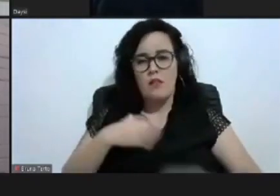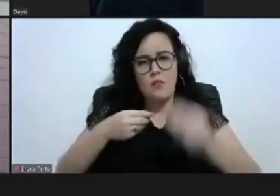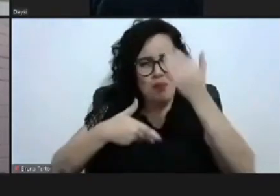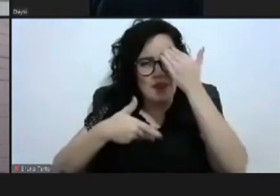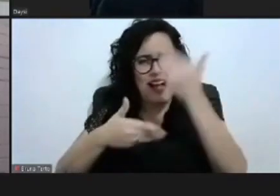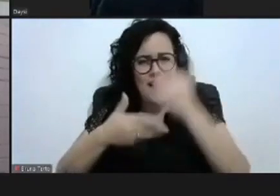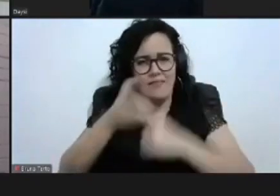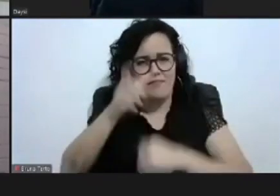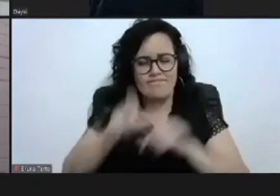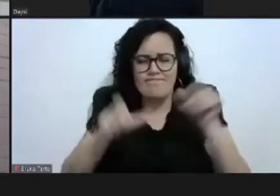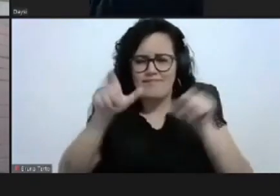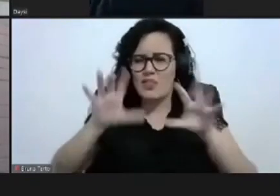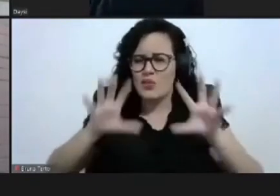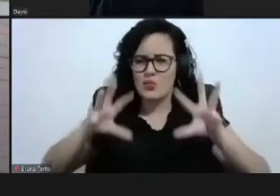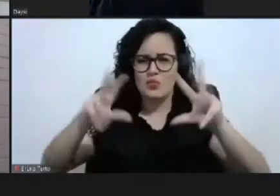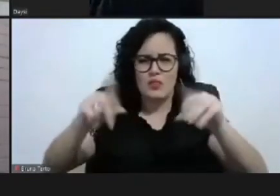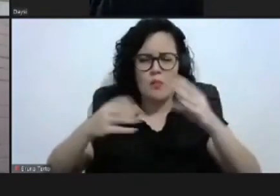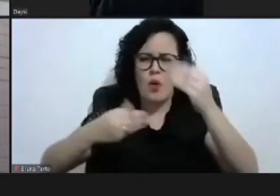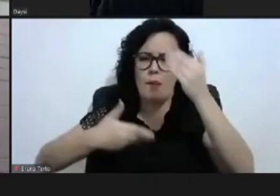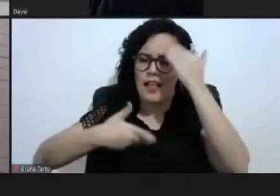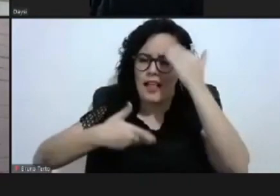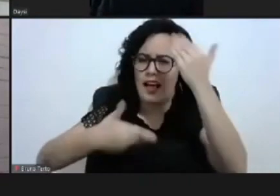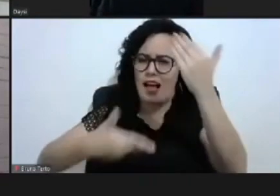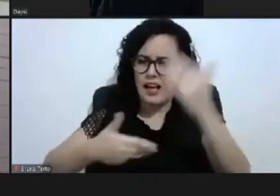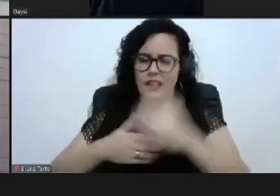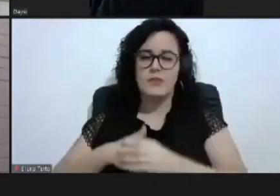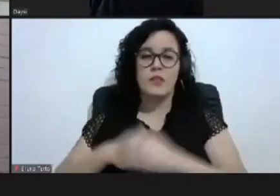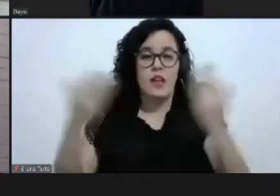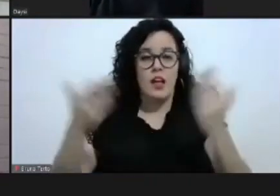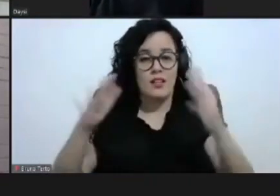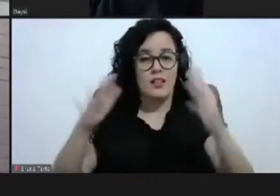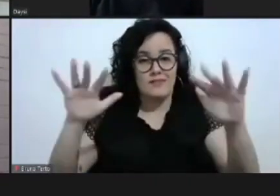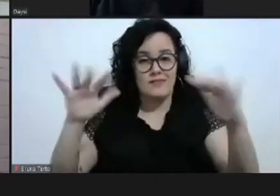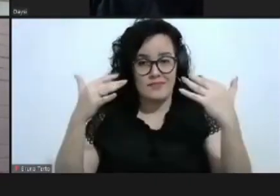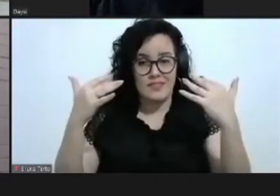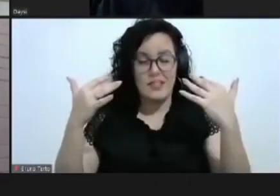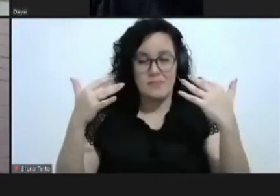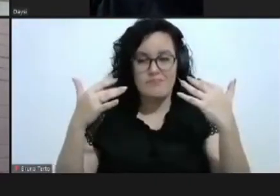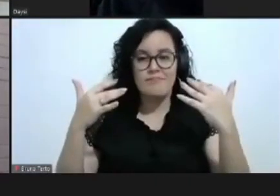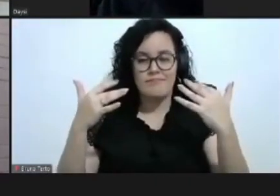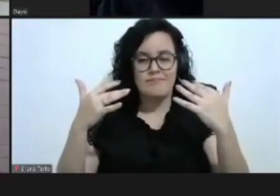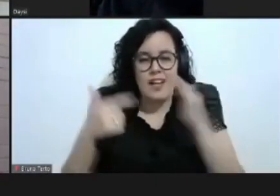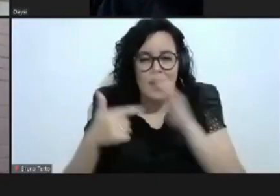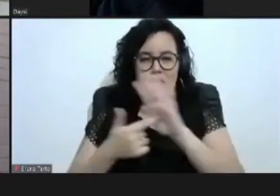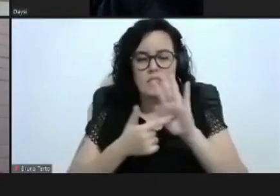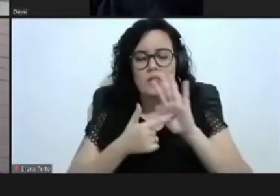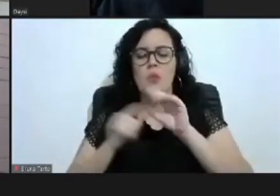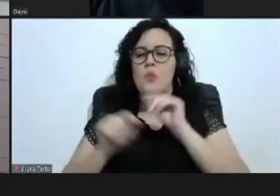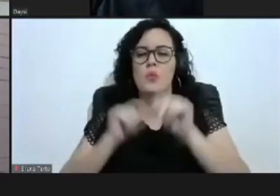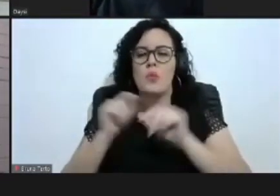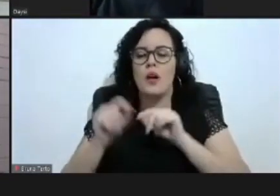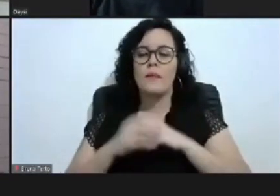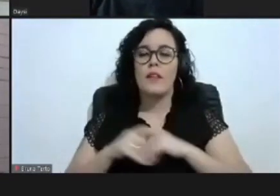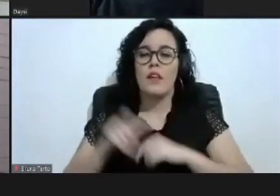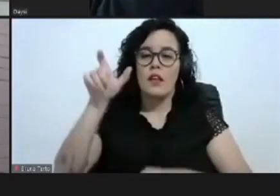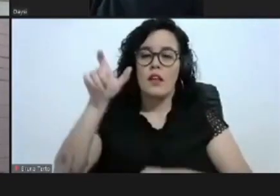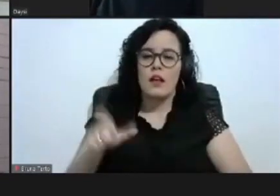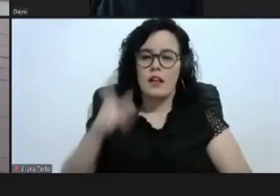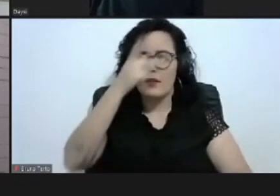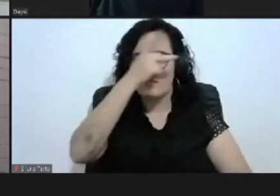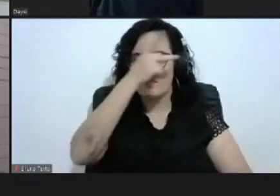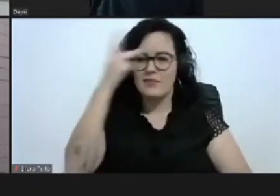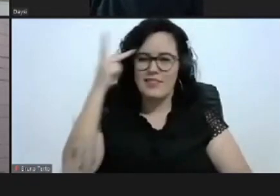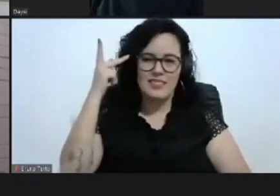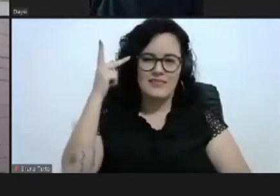todas vocês e apresentando ao público, a todas vocês e ao público, uma pessoa que é igualmente, tem